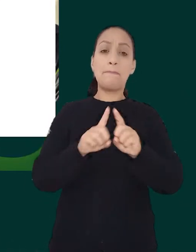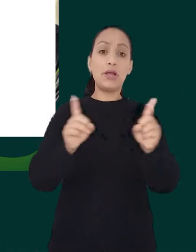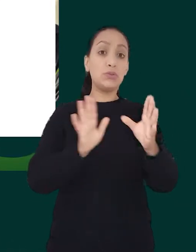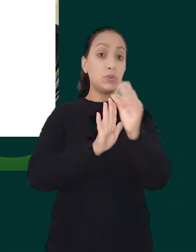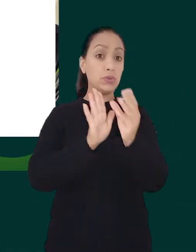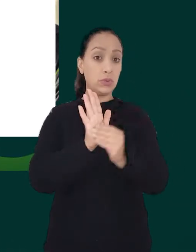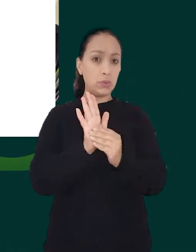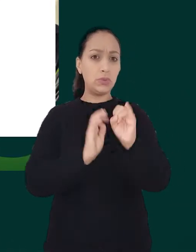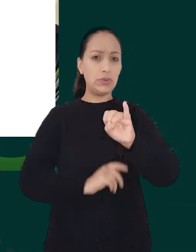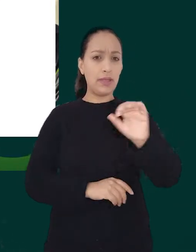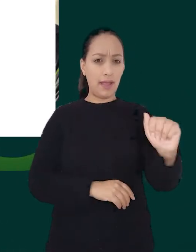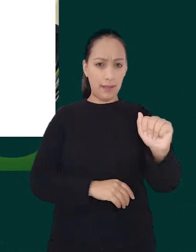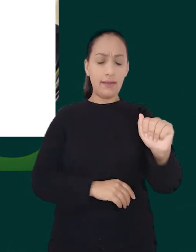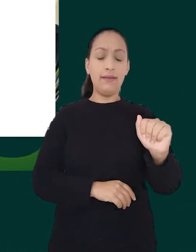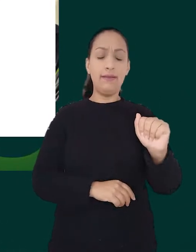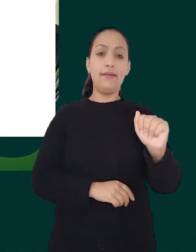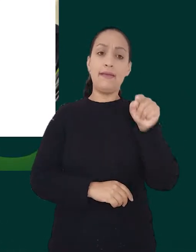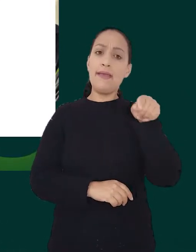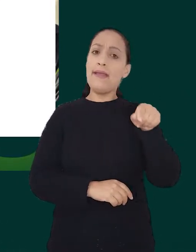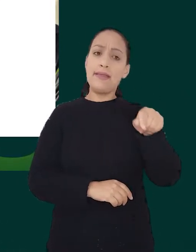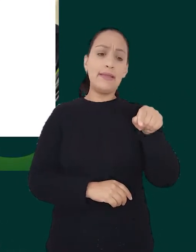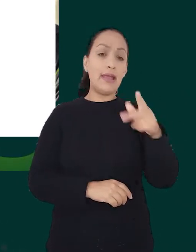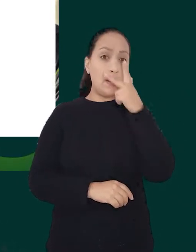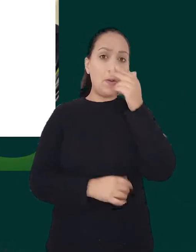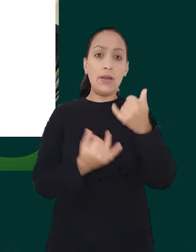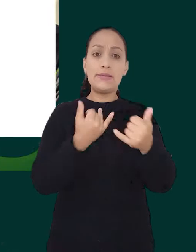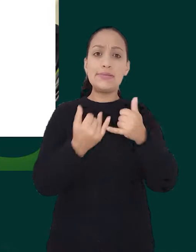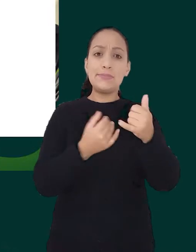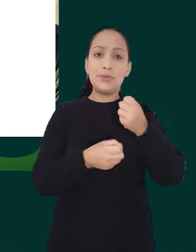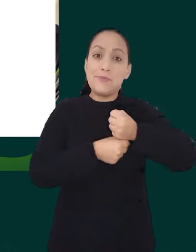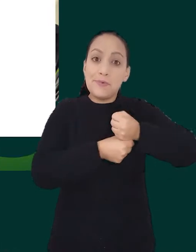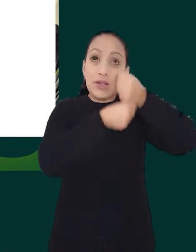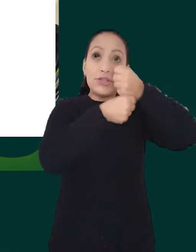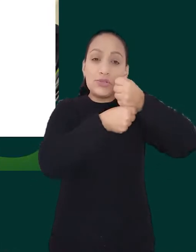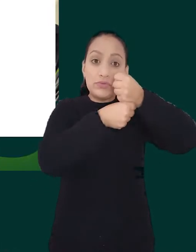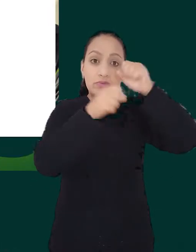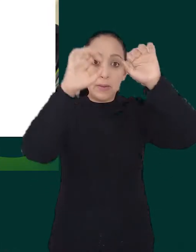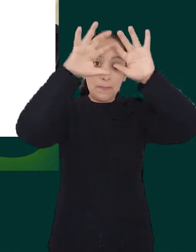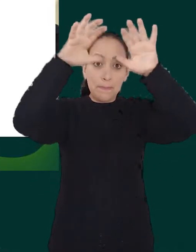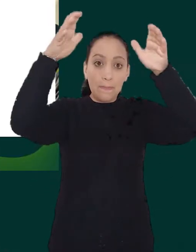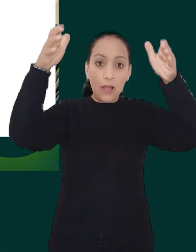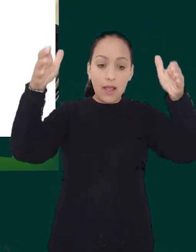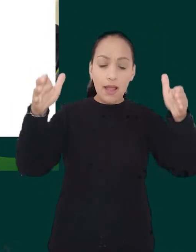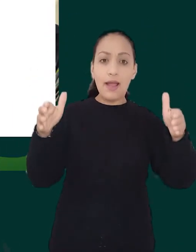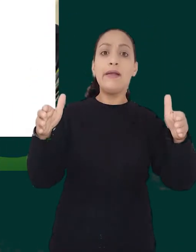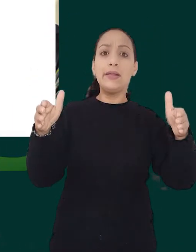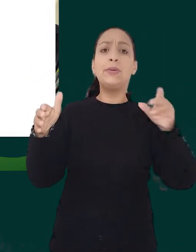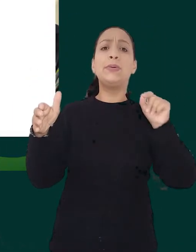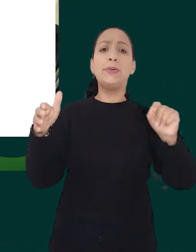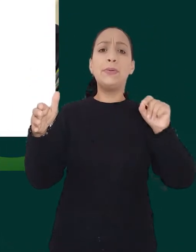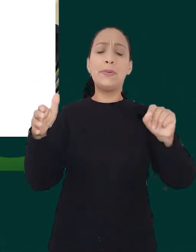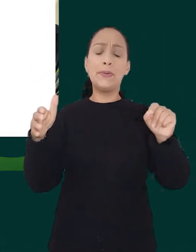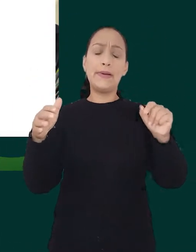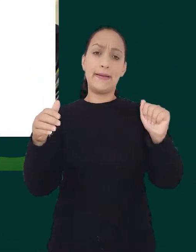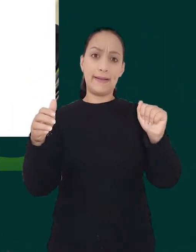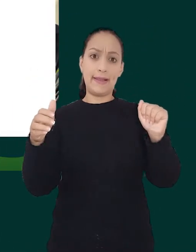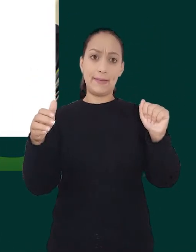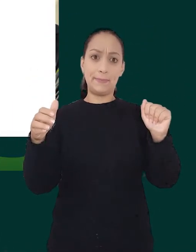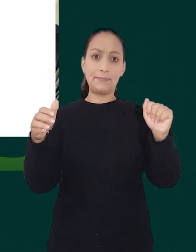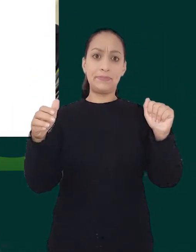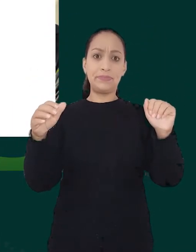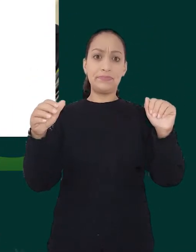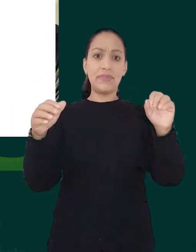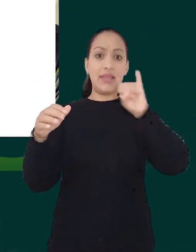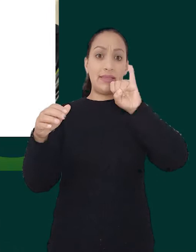é um conteúdo, um grande guarda-chuva, né? Então, a gente tem, a partir da inteligência artificial, a gente tem partes que